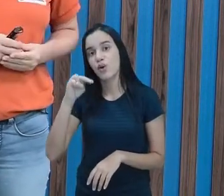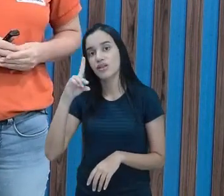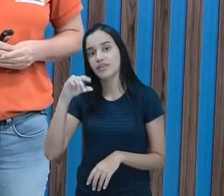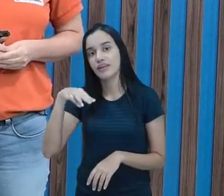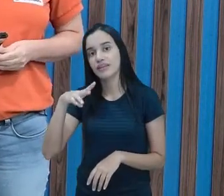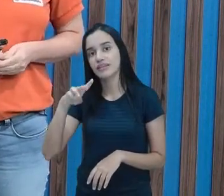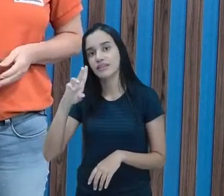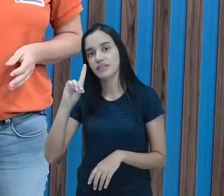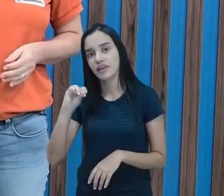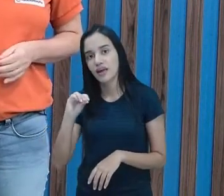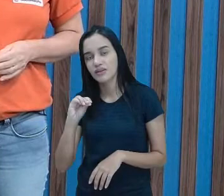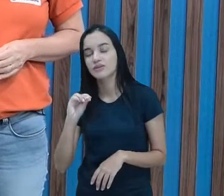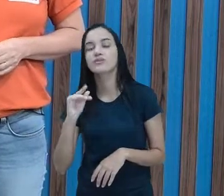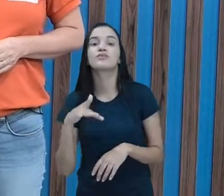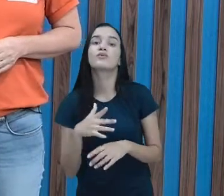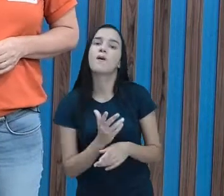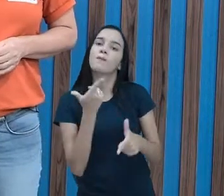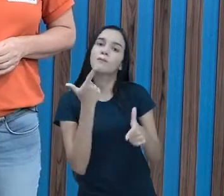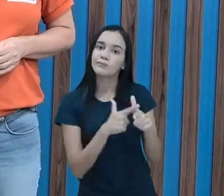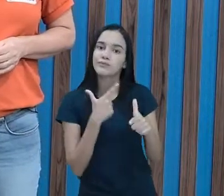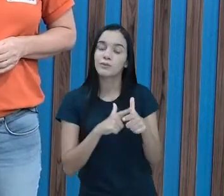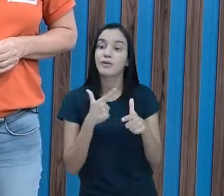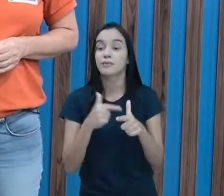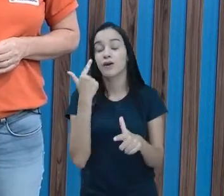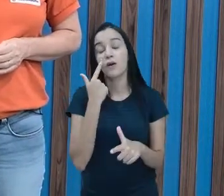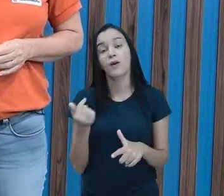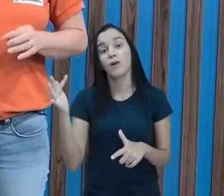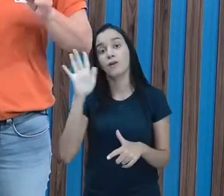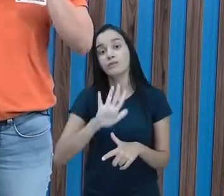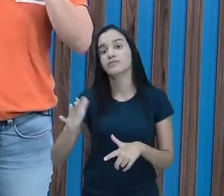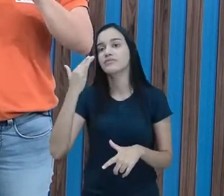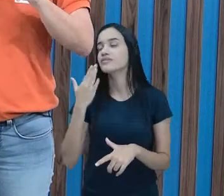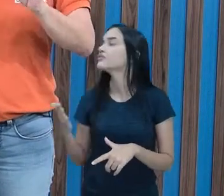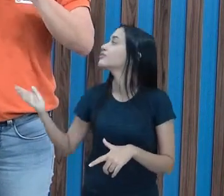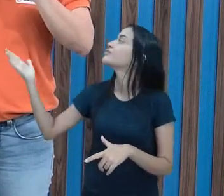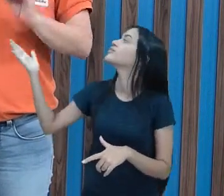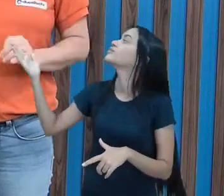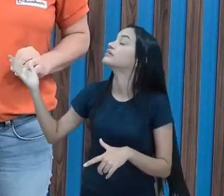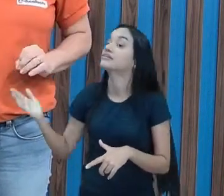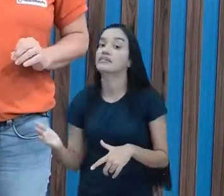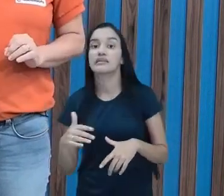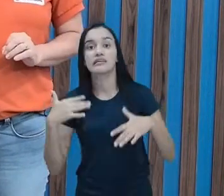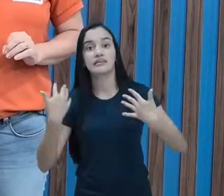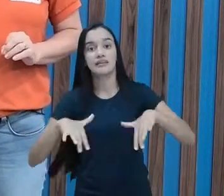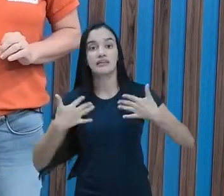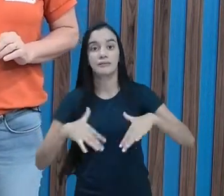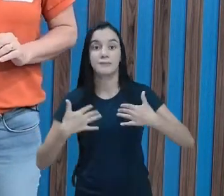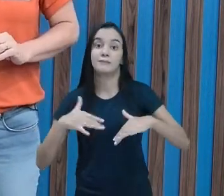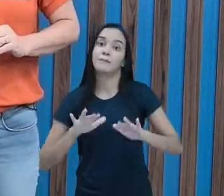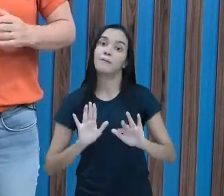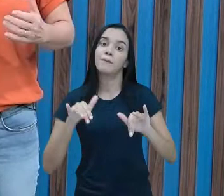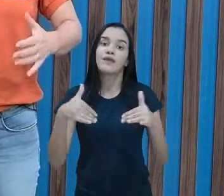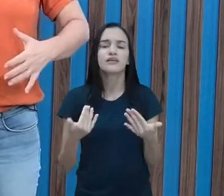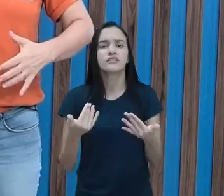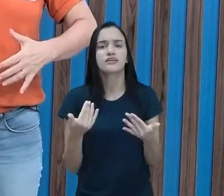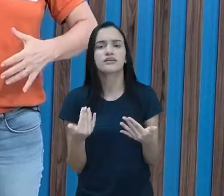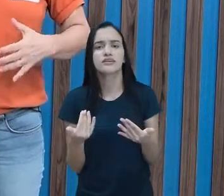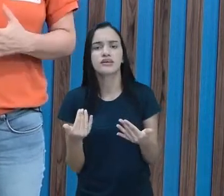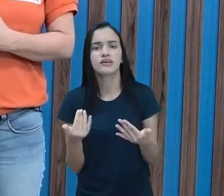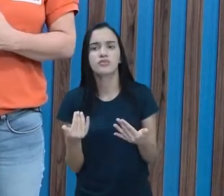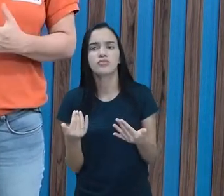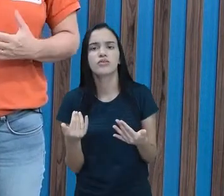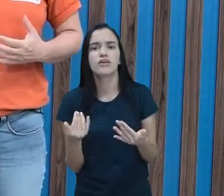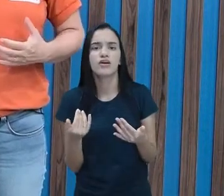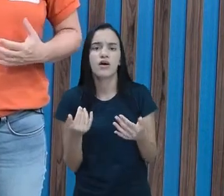desordenado pode trazer problemas. Então, olha outra questão aí, a poluição sonora. Então, a